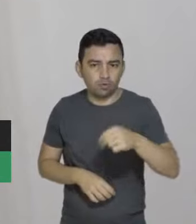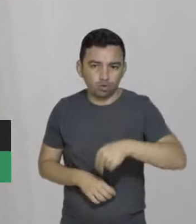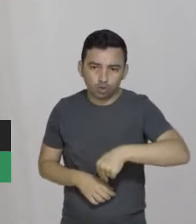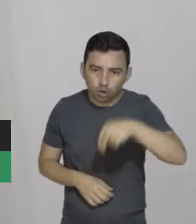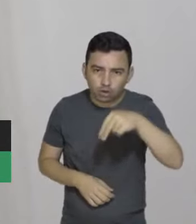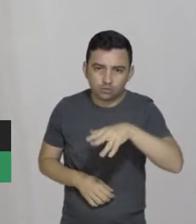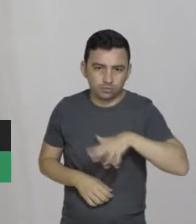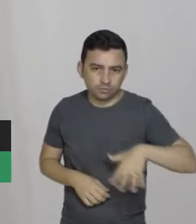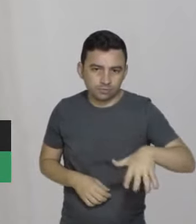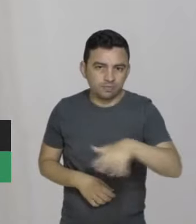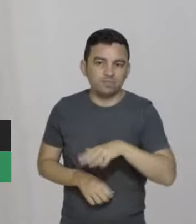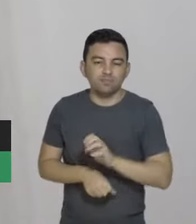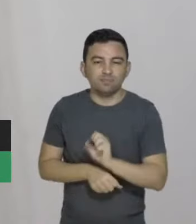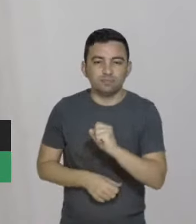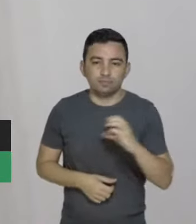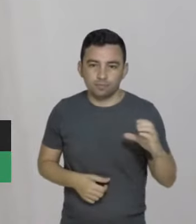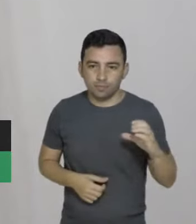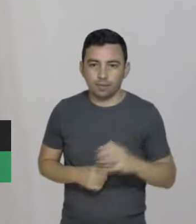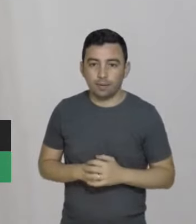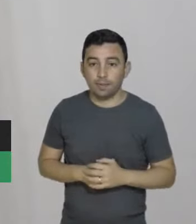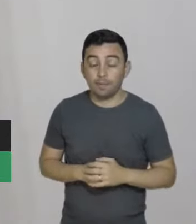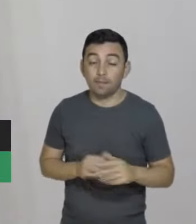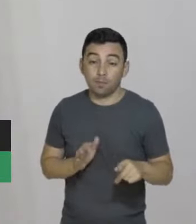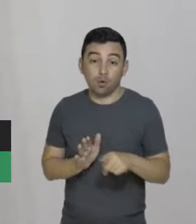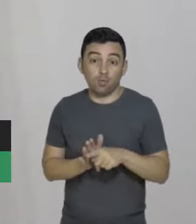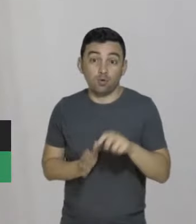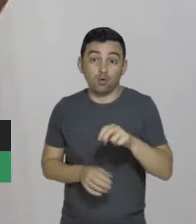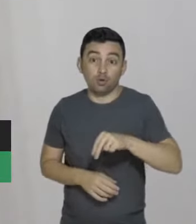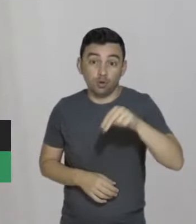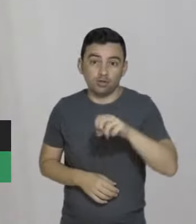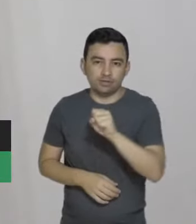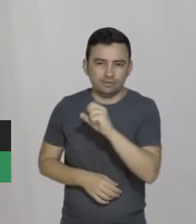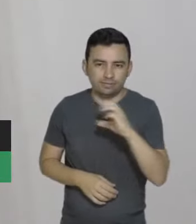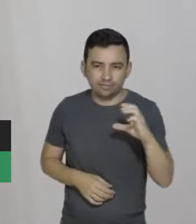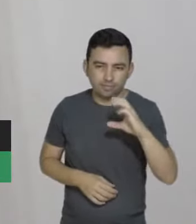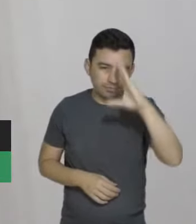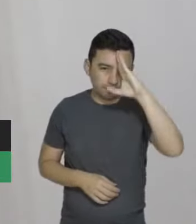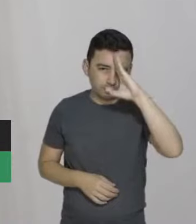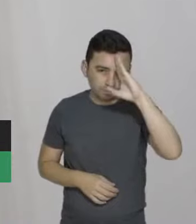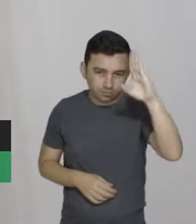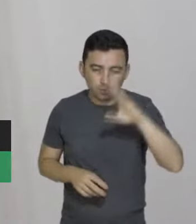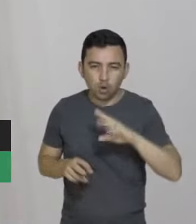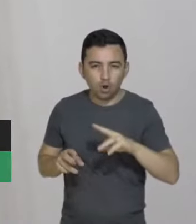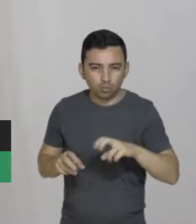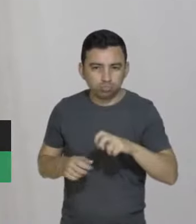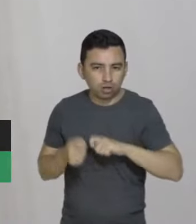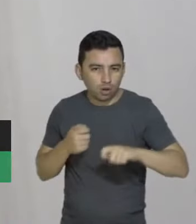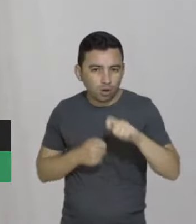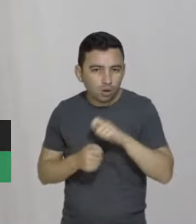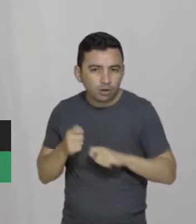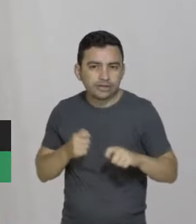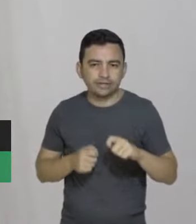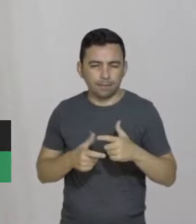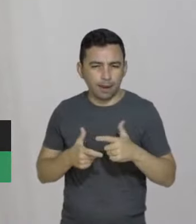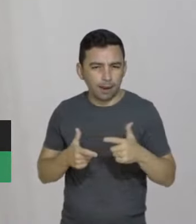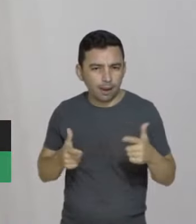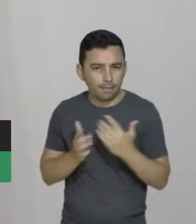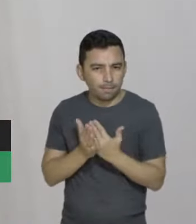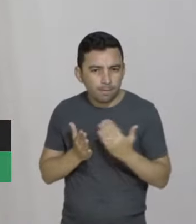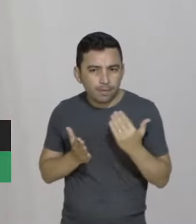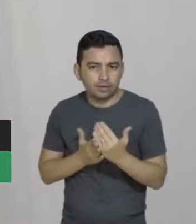Norte Catarinense é muito importante. Nós temos aí, principalmente o agronegócio tem crescido demais e precisa uma atenção